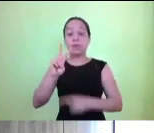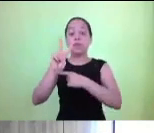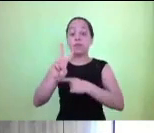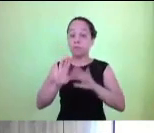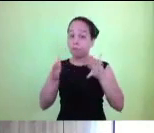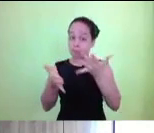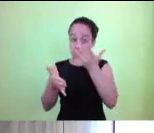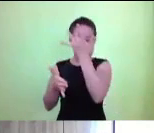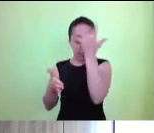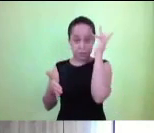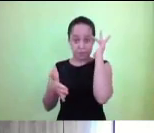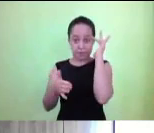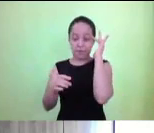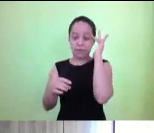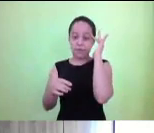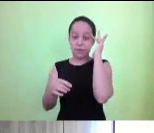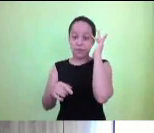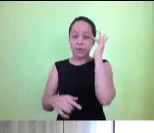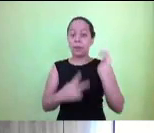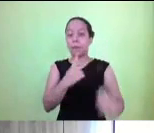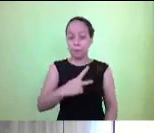pessoas PPI.